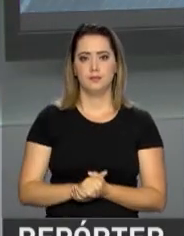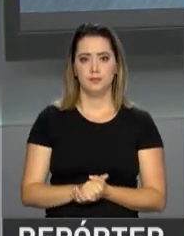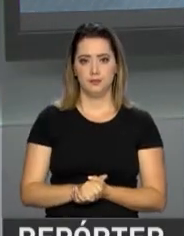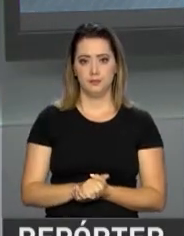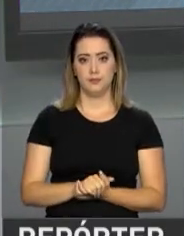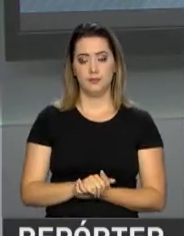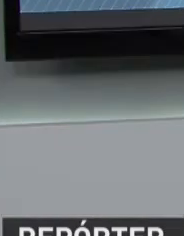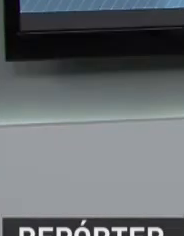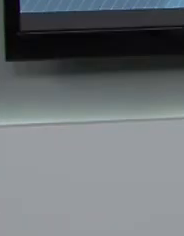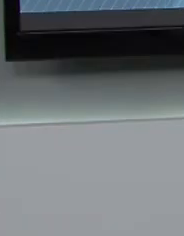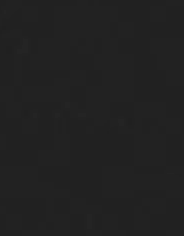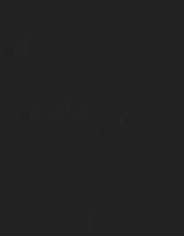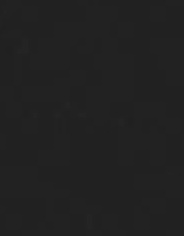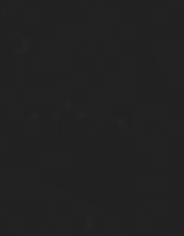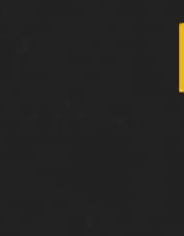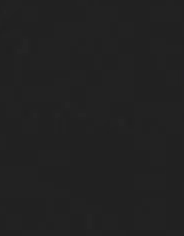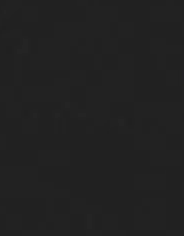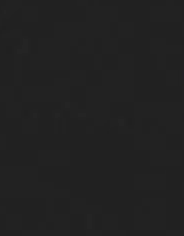federal